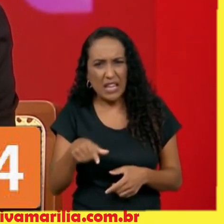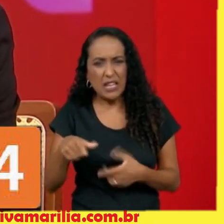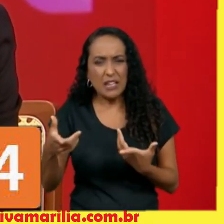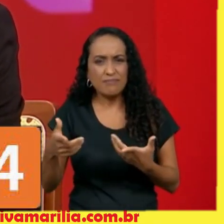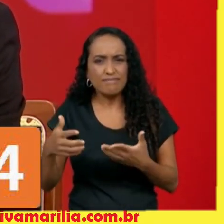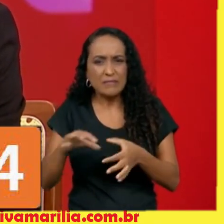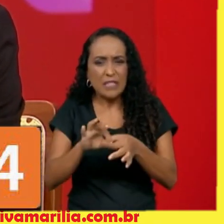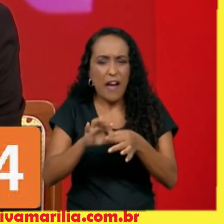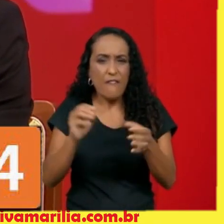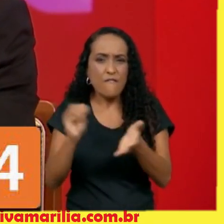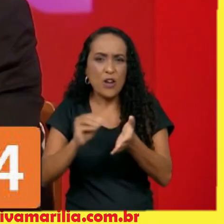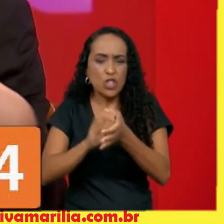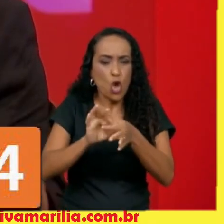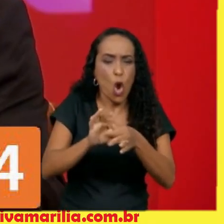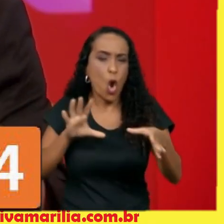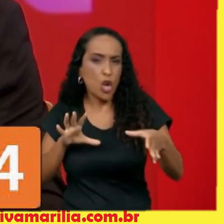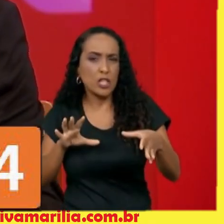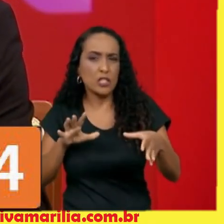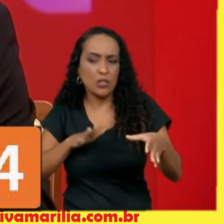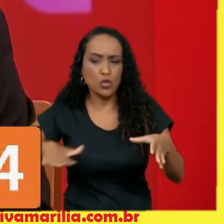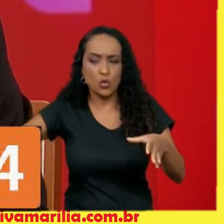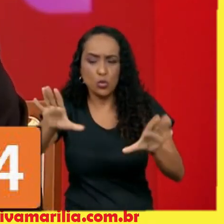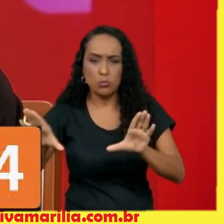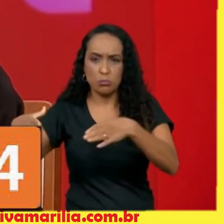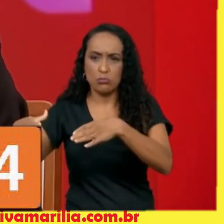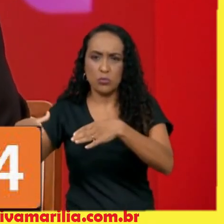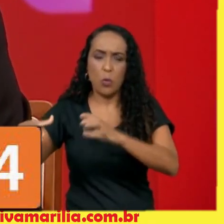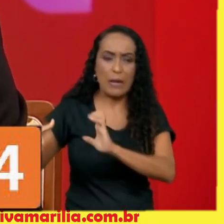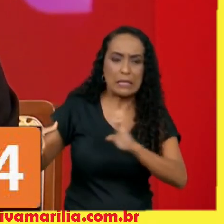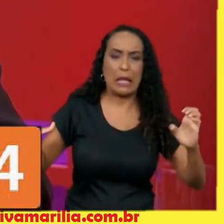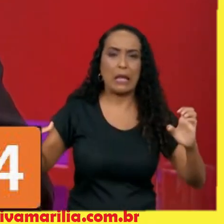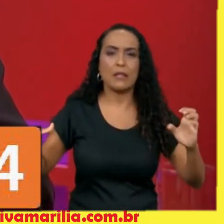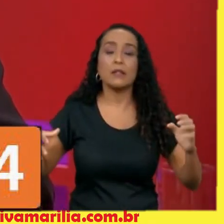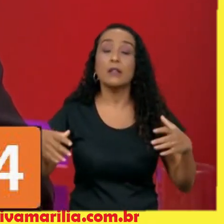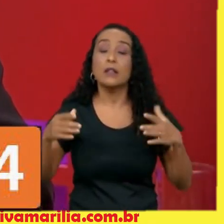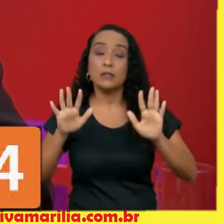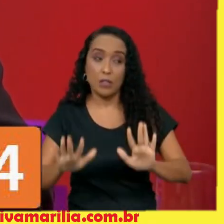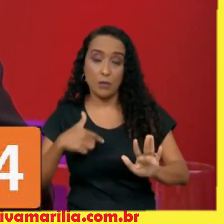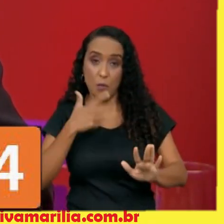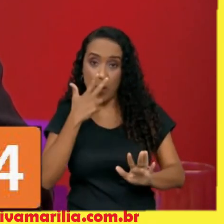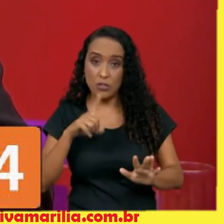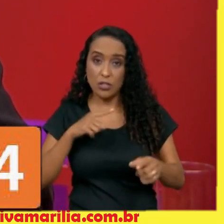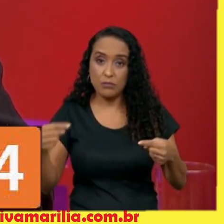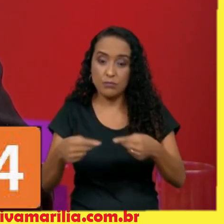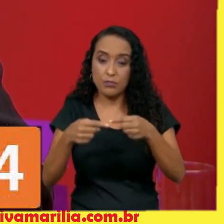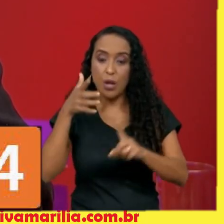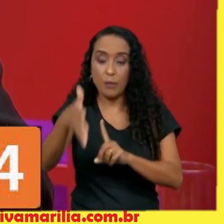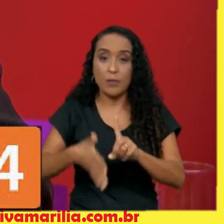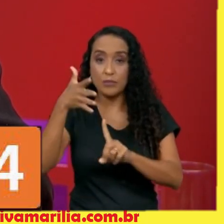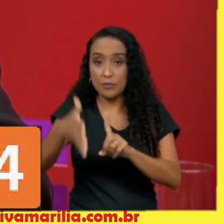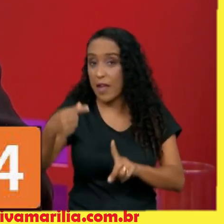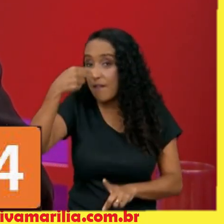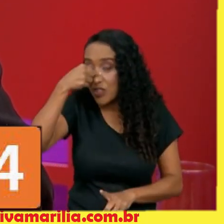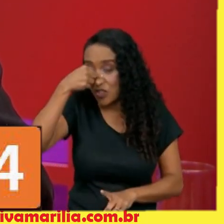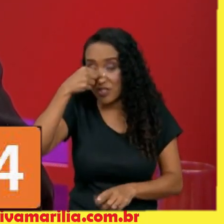desconexão que a gente vê hoje da grande massa com a esquerda no mundo todo? Eu acho que tem a ver aí com a pregação evangélica.